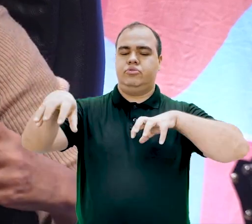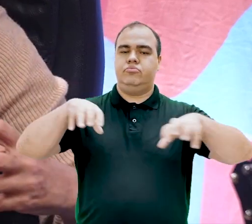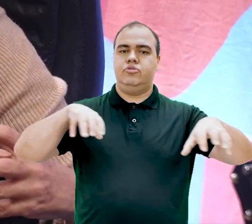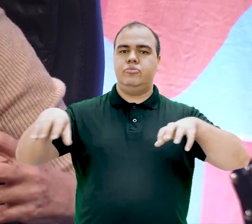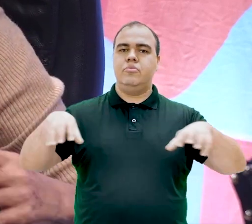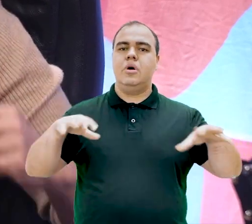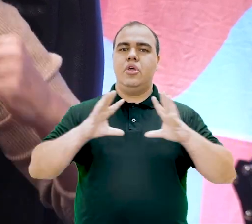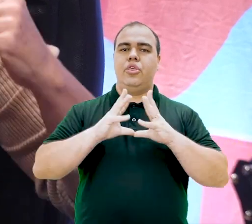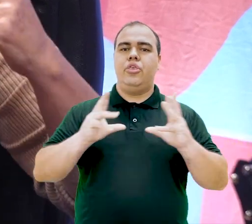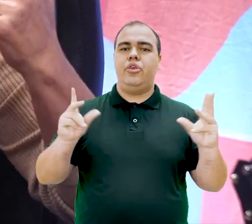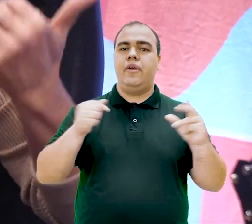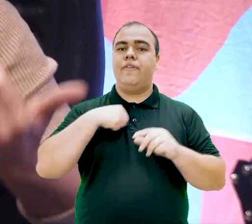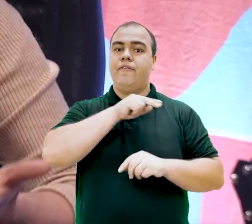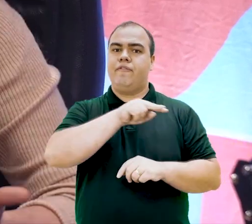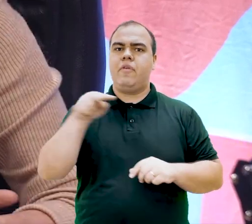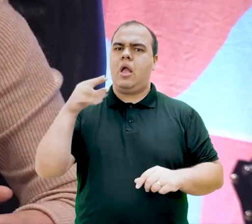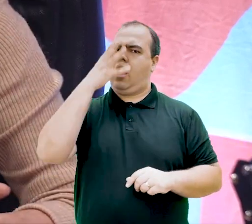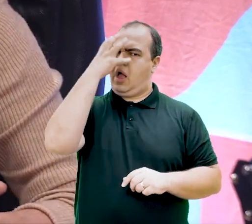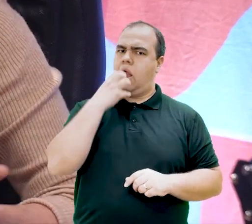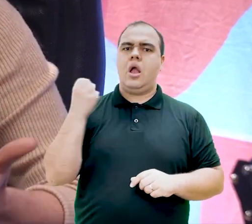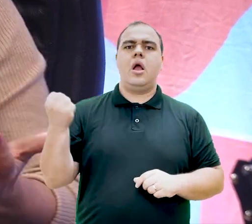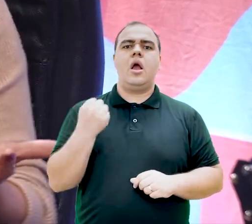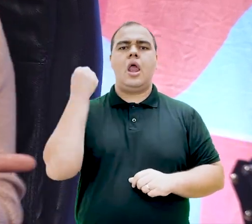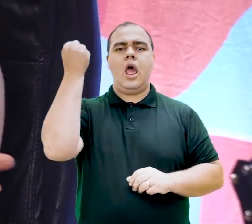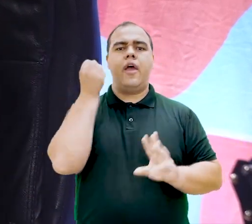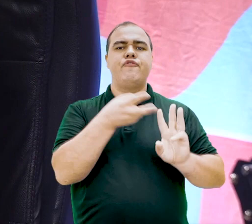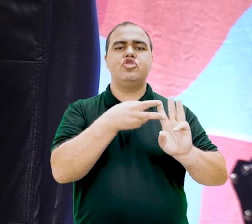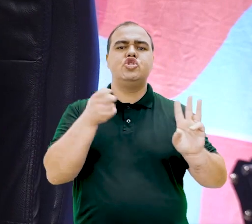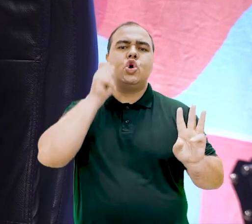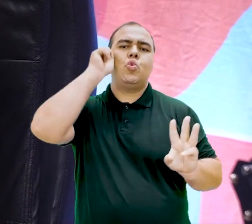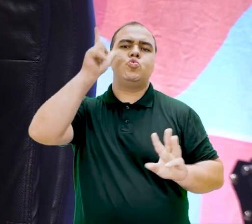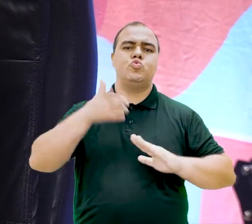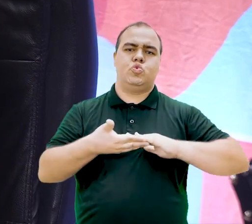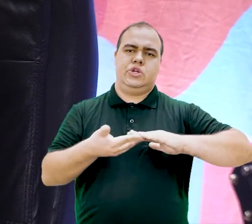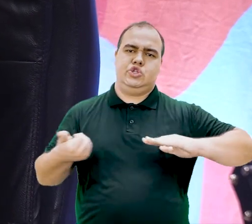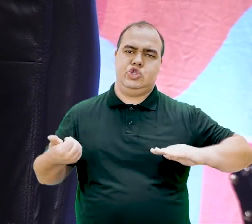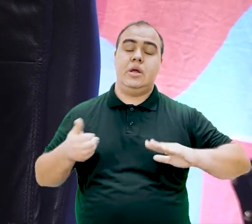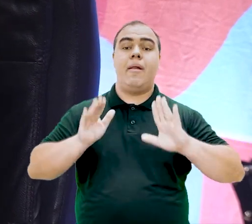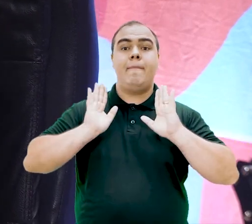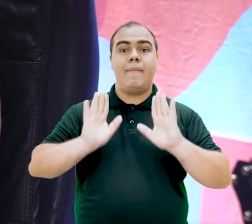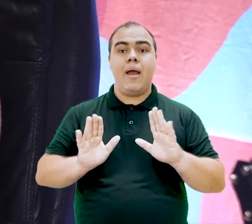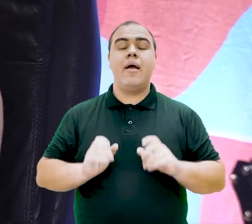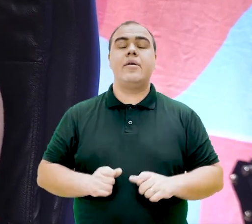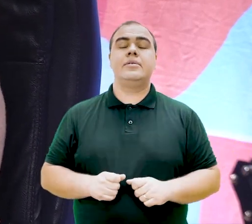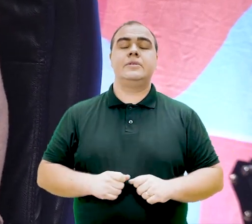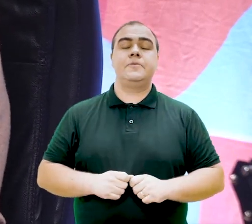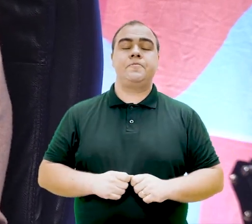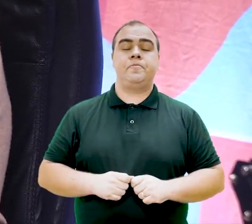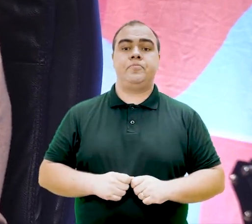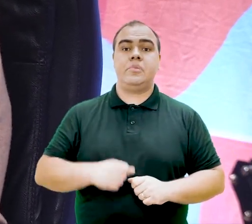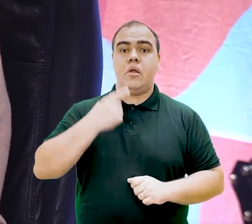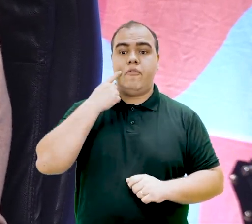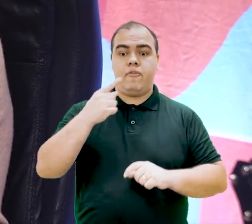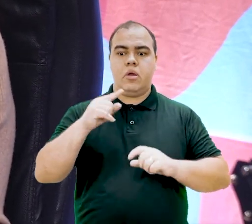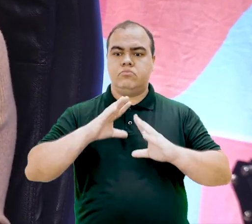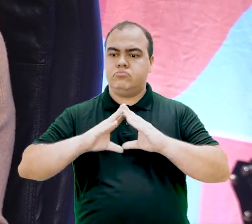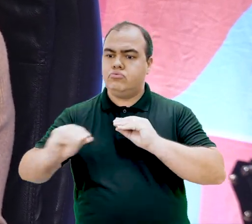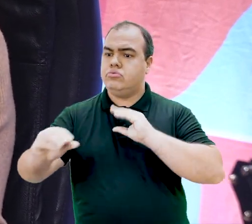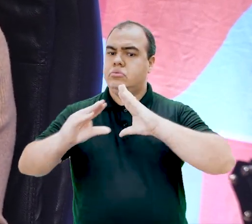nascem as escolas que já é grave com os indígenas só que quando esses aldeamentos são a